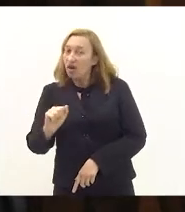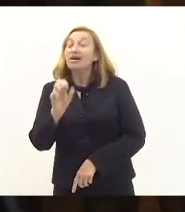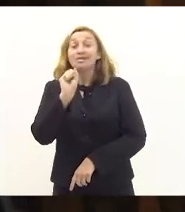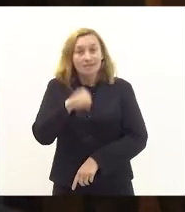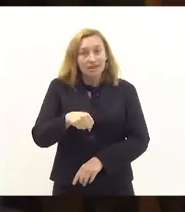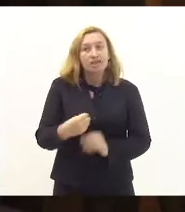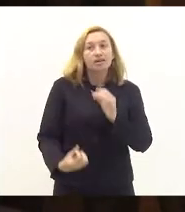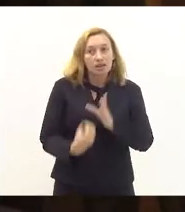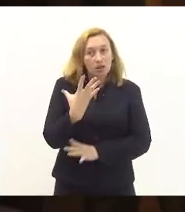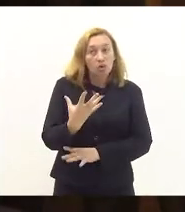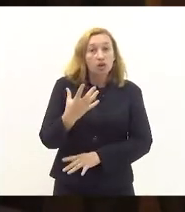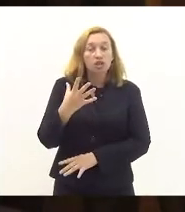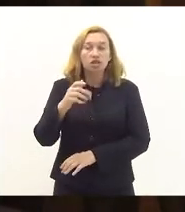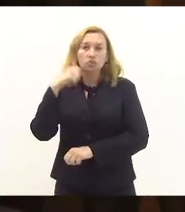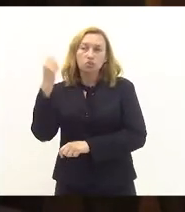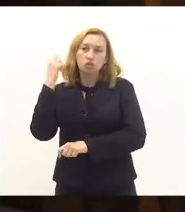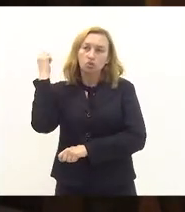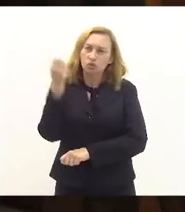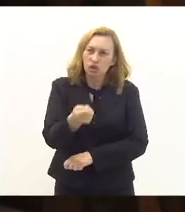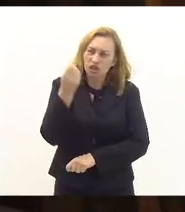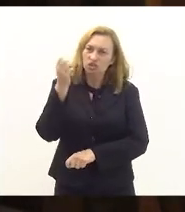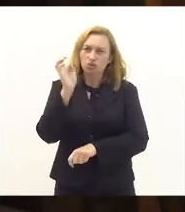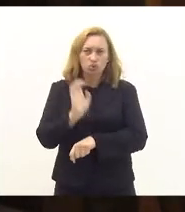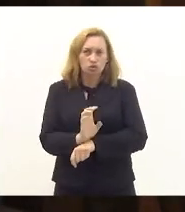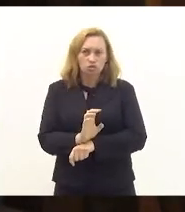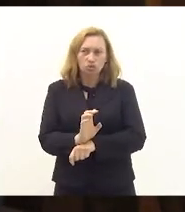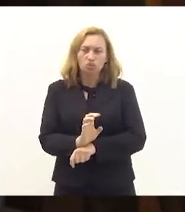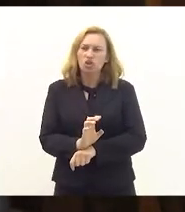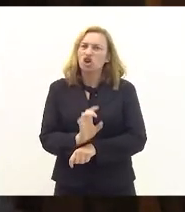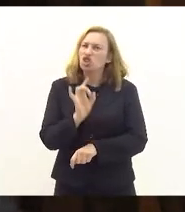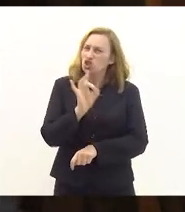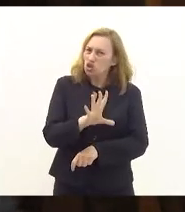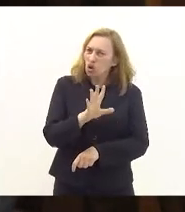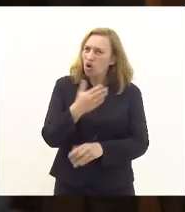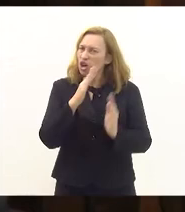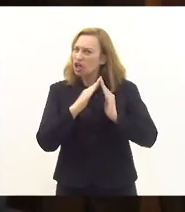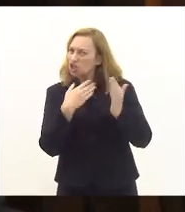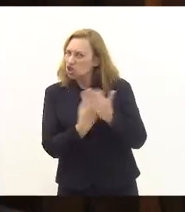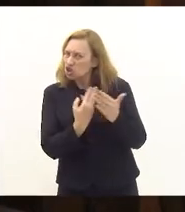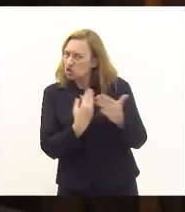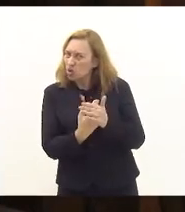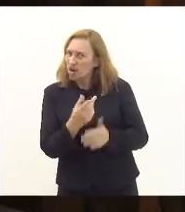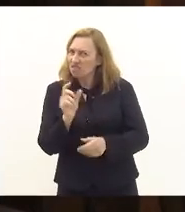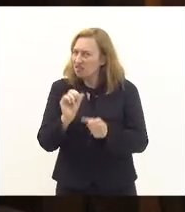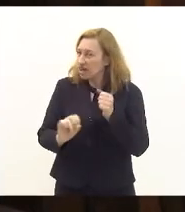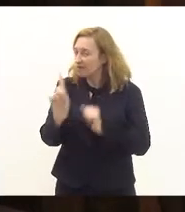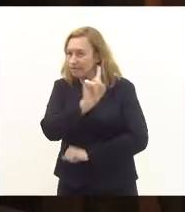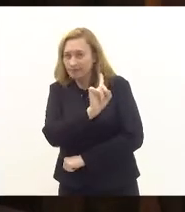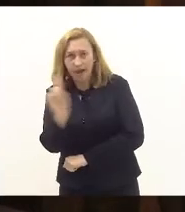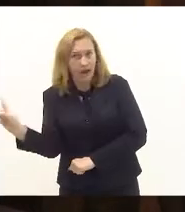E no Rio Grande, ele não fez só escolas, como a dona Lígia falou.